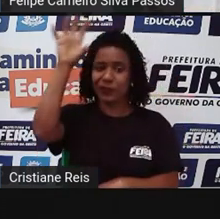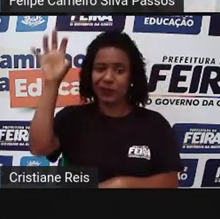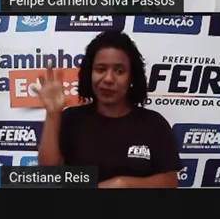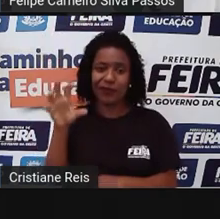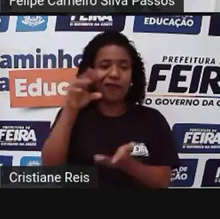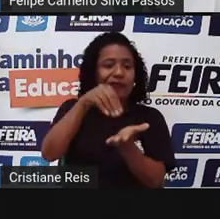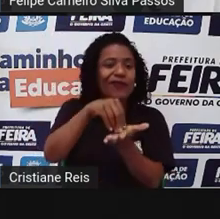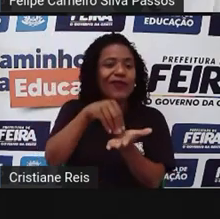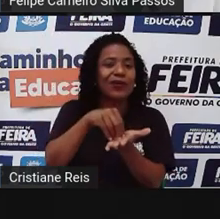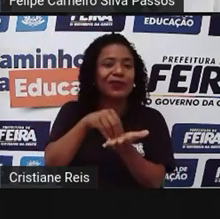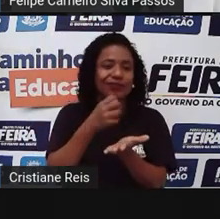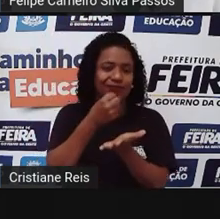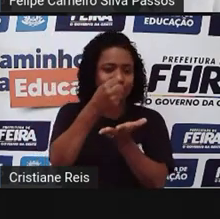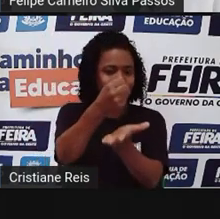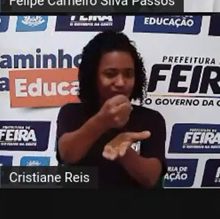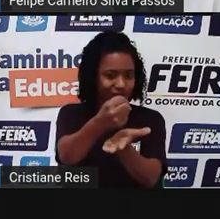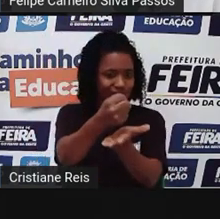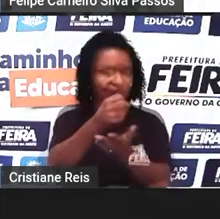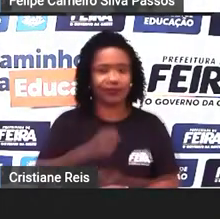investimento mesmo.